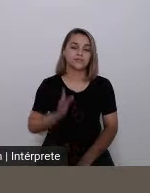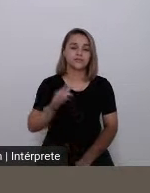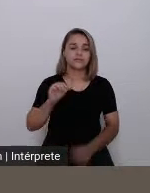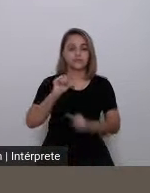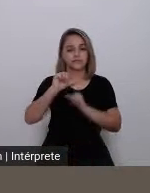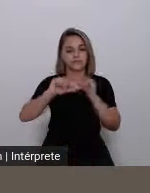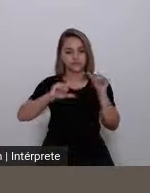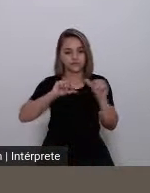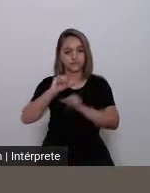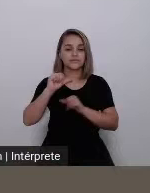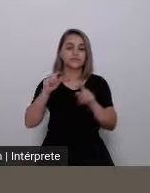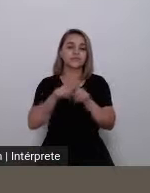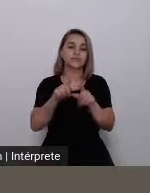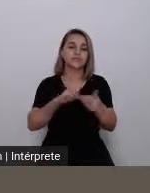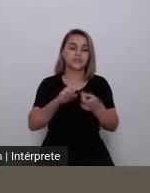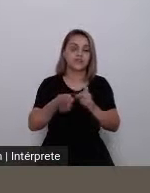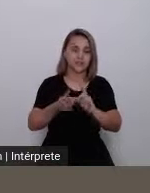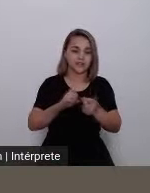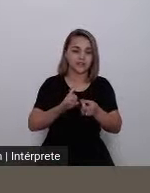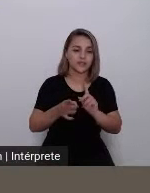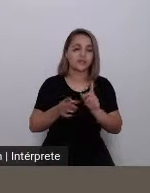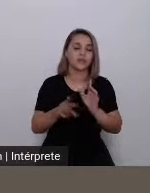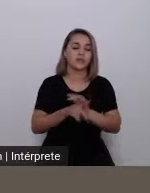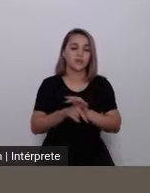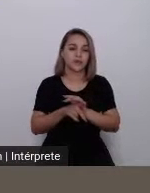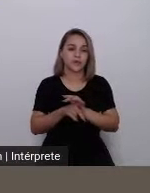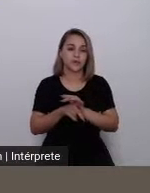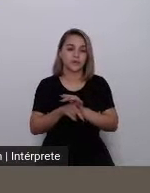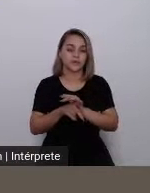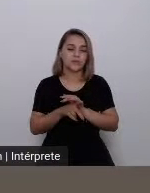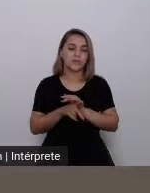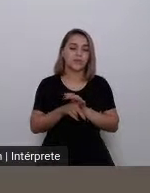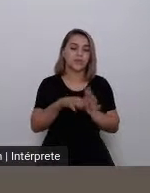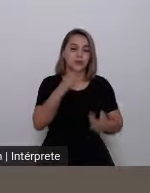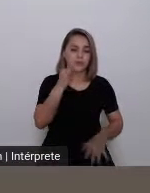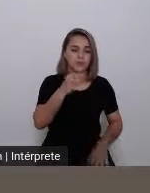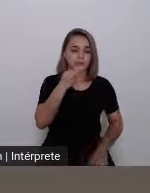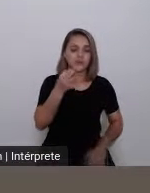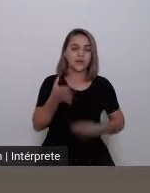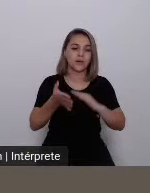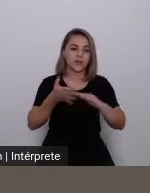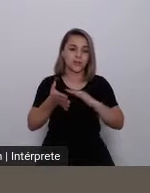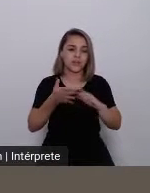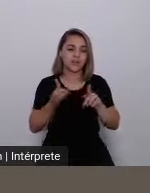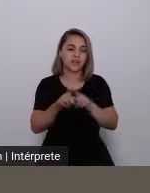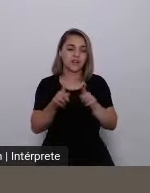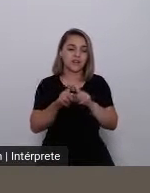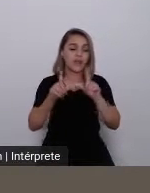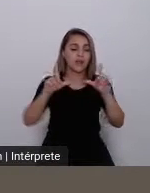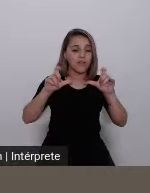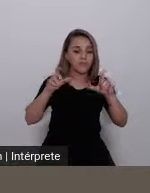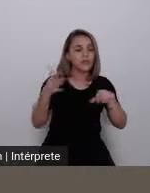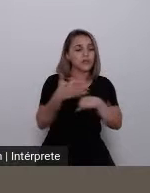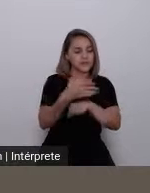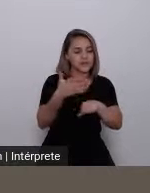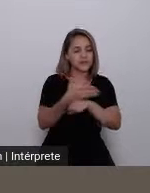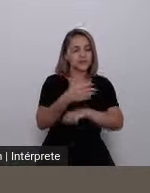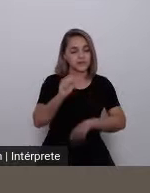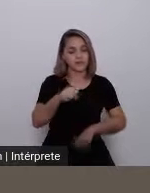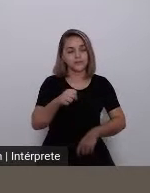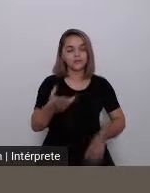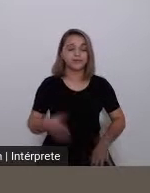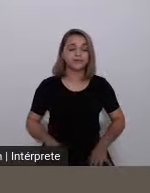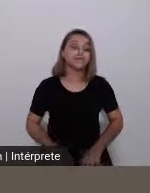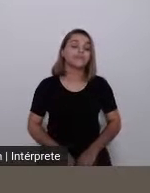dinâmico e contraditório como a própria subjetividade moderna, e a fotografia fazia parte disso. Eu